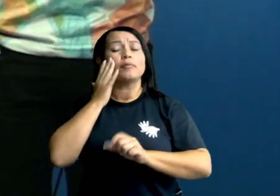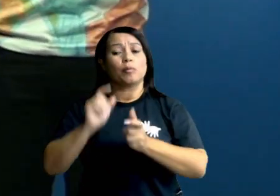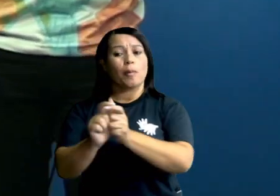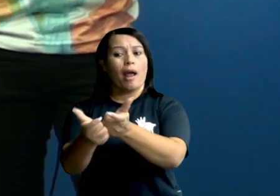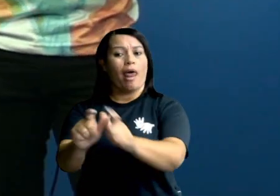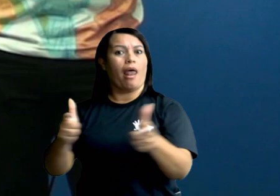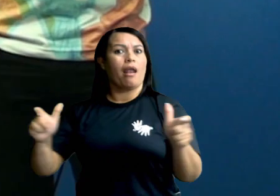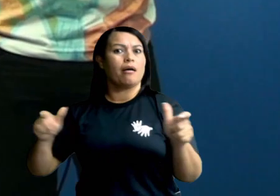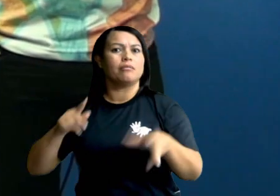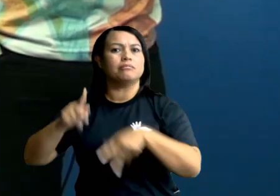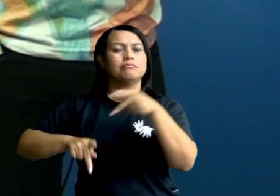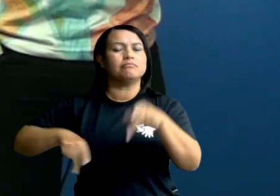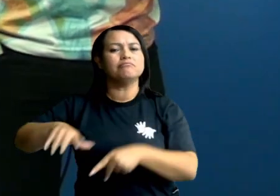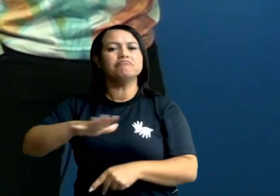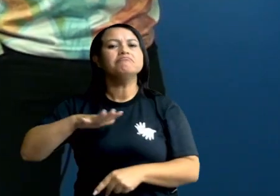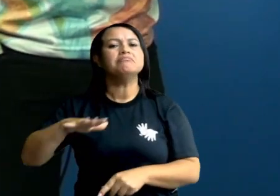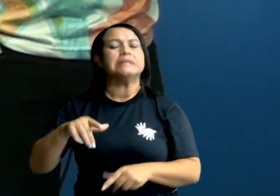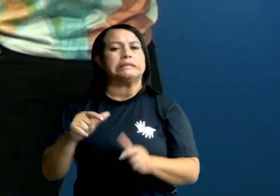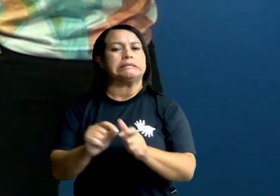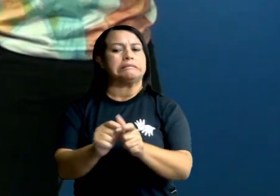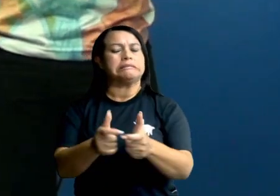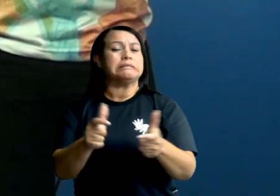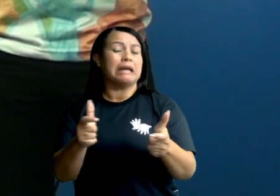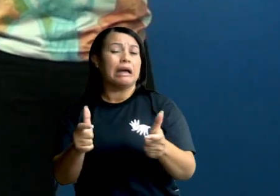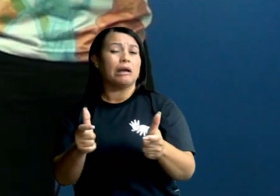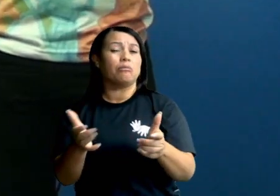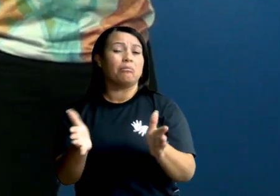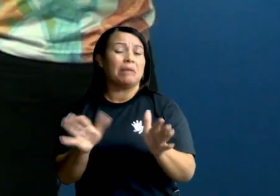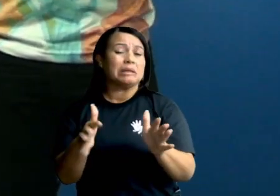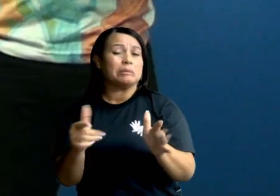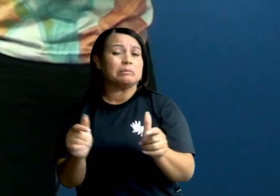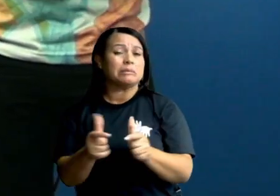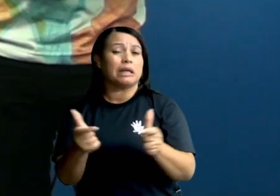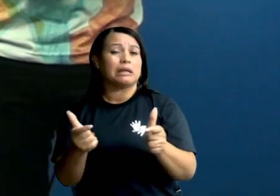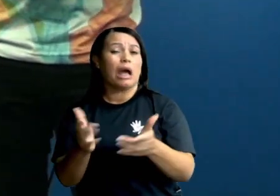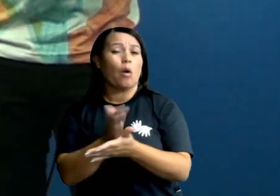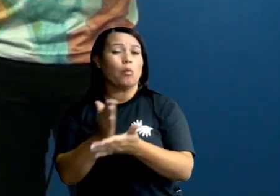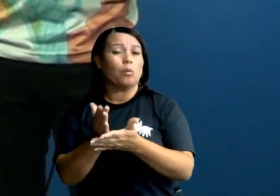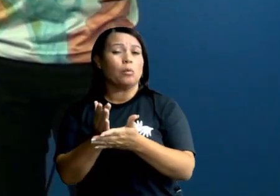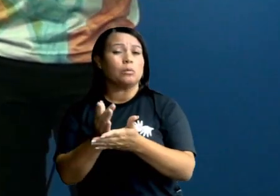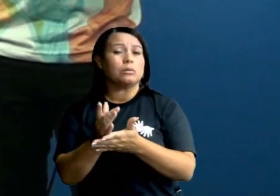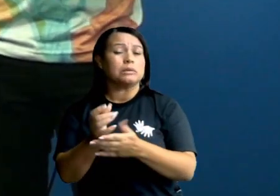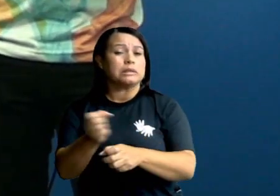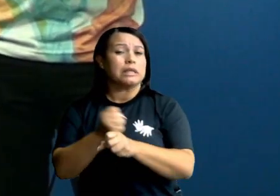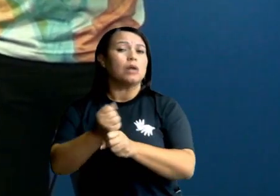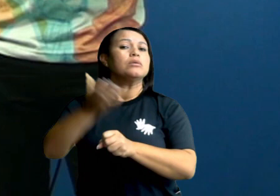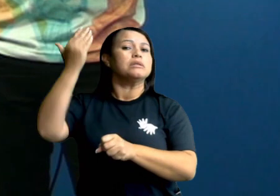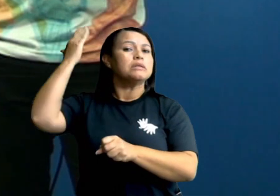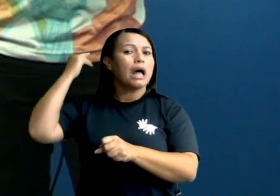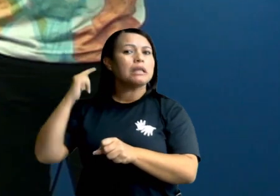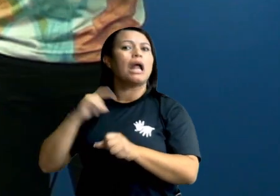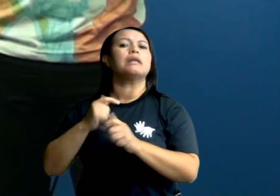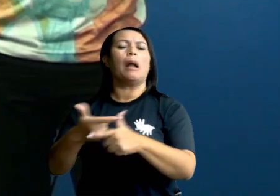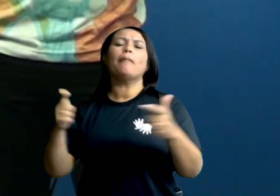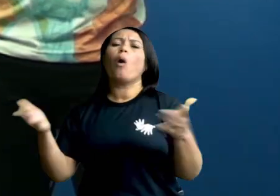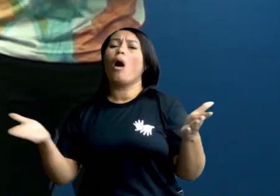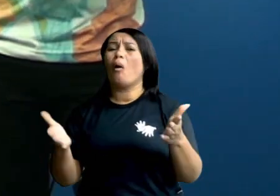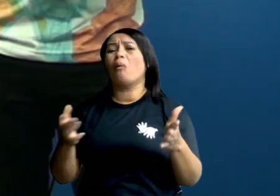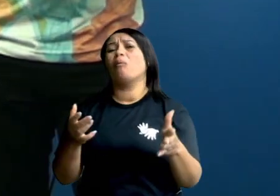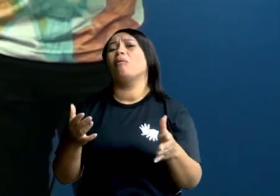tempos tem sido bastante pequeno em relação a décadas atrás. Hoje o crescimento da população brasileira aí